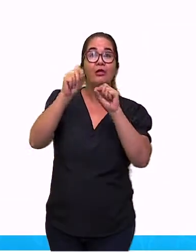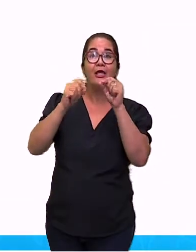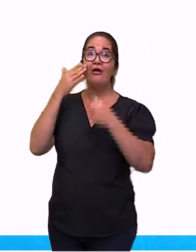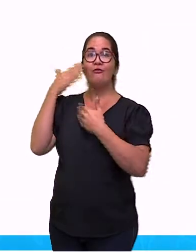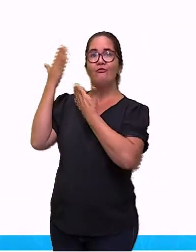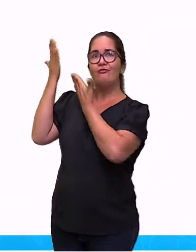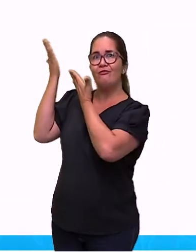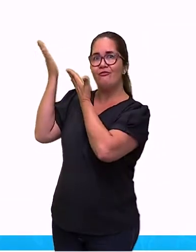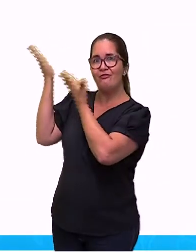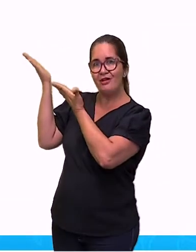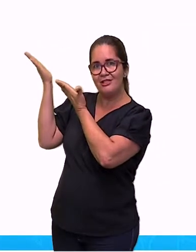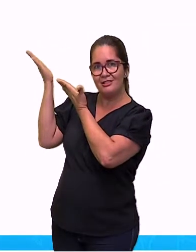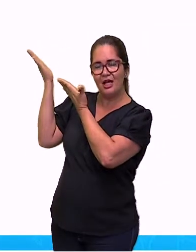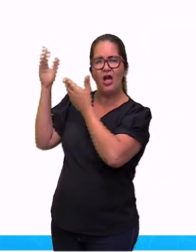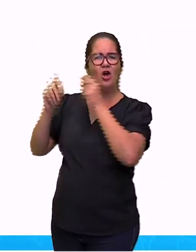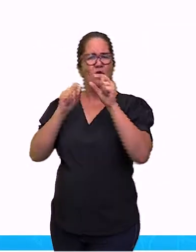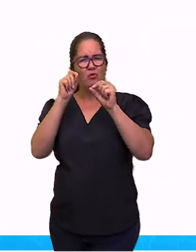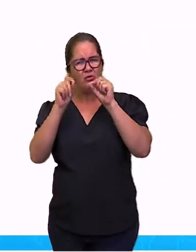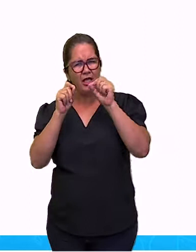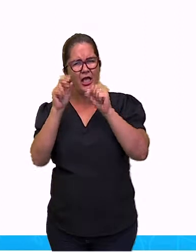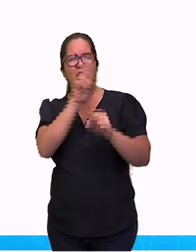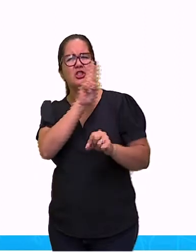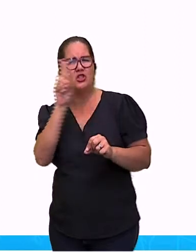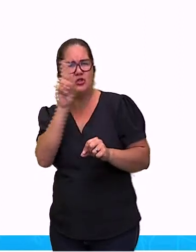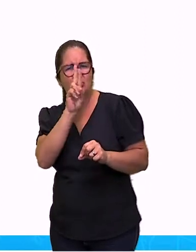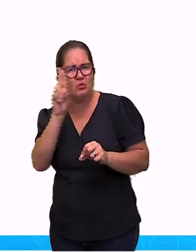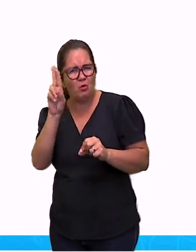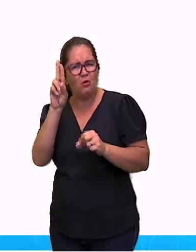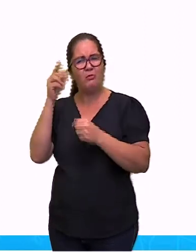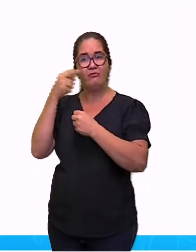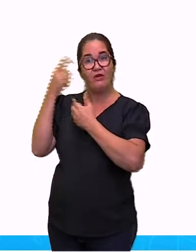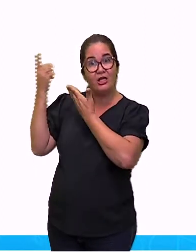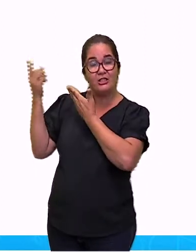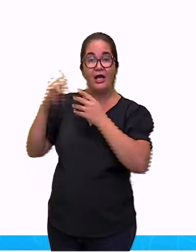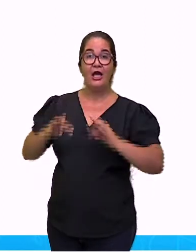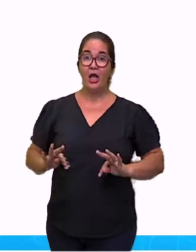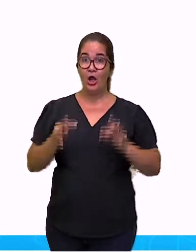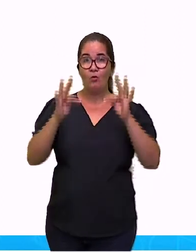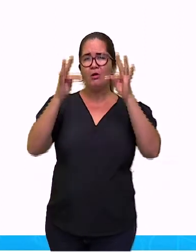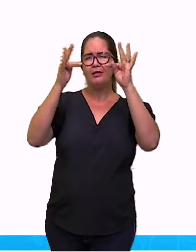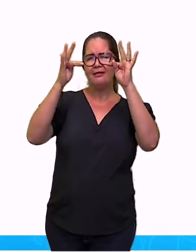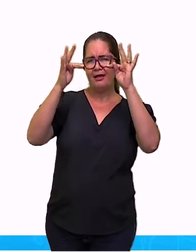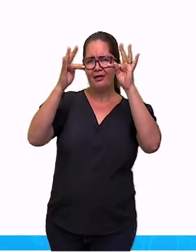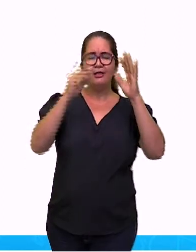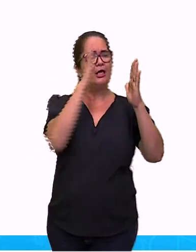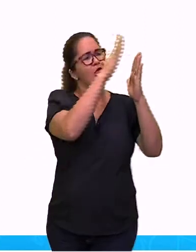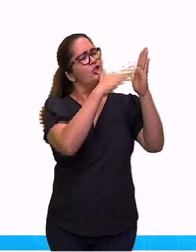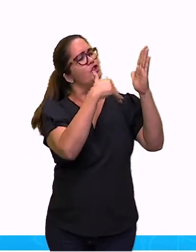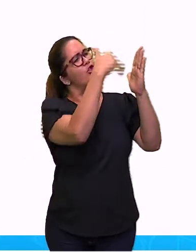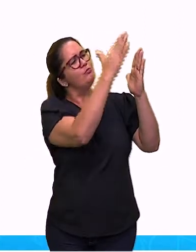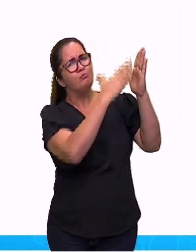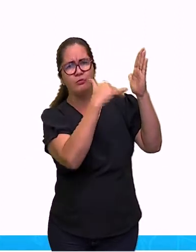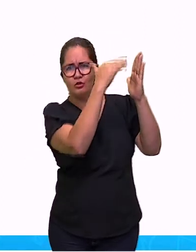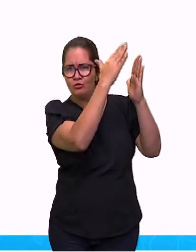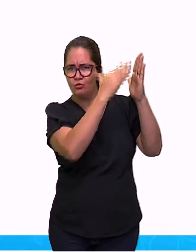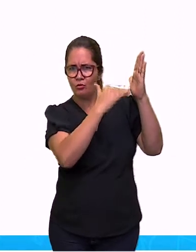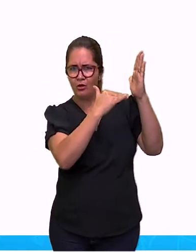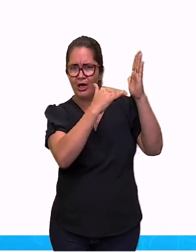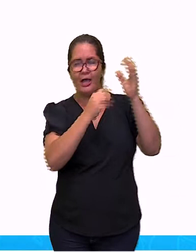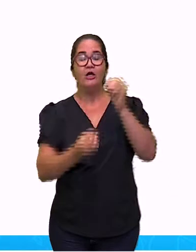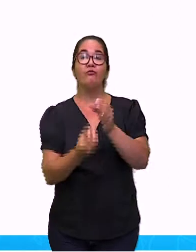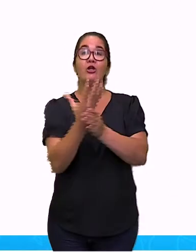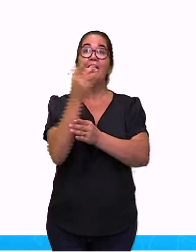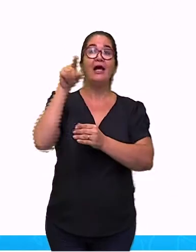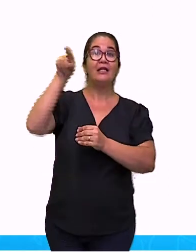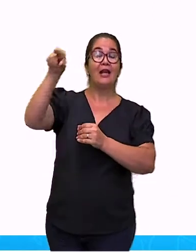vem do francês, né? Foi uma técnica de pintura criada na França lá em meados de 1880